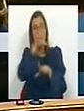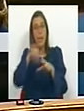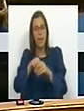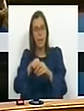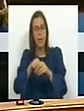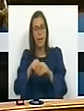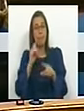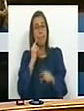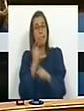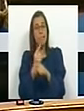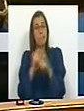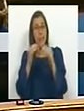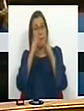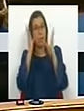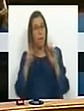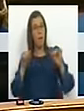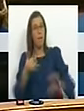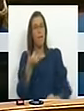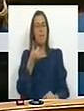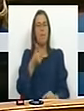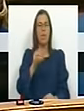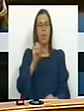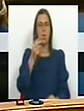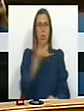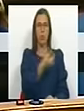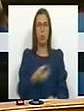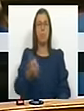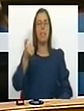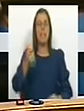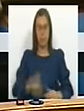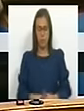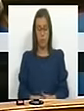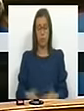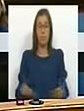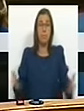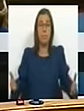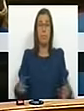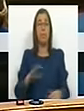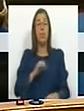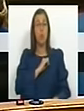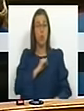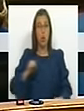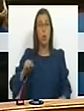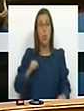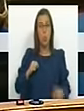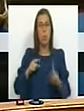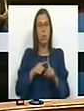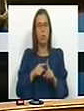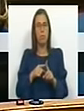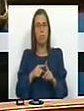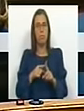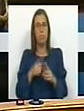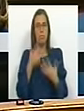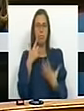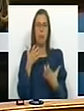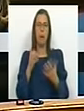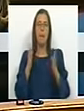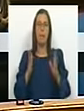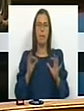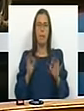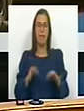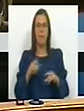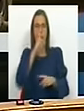Interna, nesta mesma casa, a 20 de outubro de 2005, da parte do senhorio, em que o Estado é evidente que tem que se